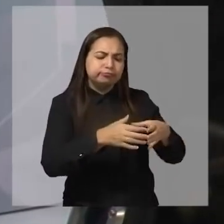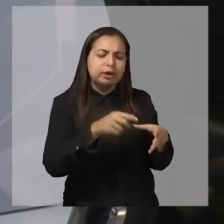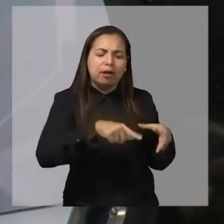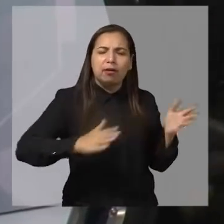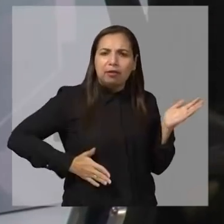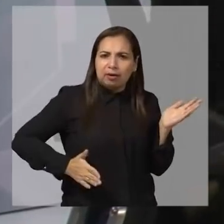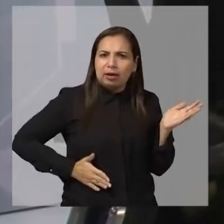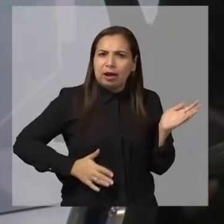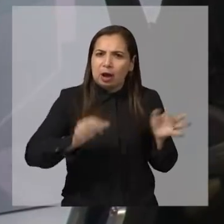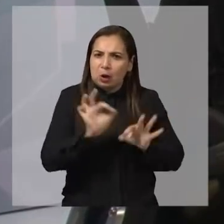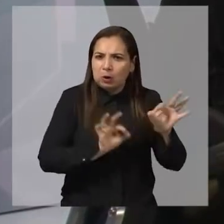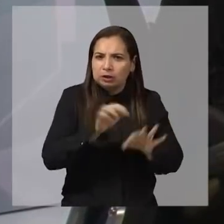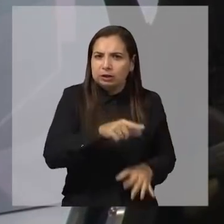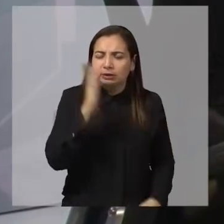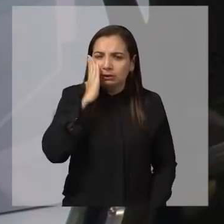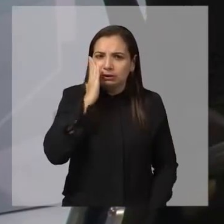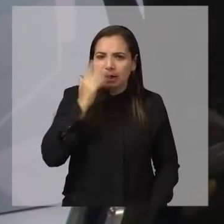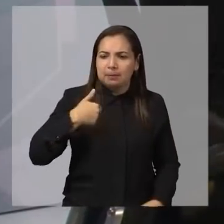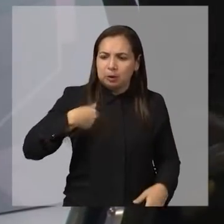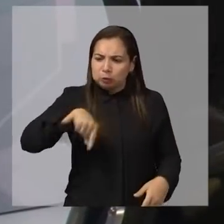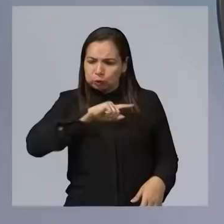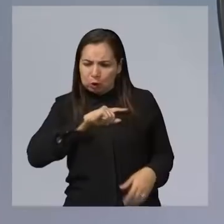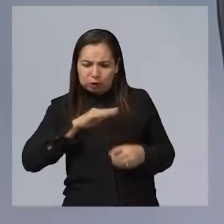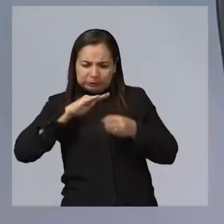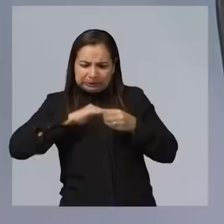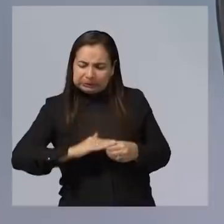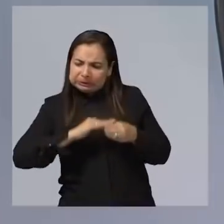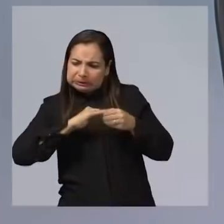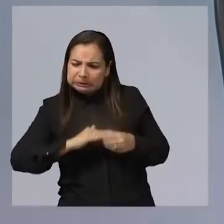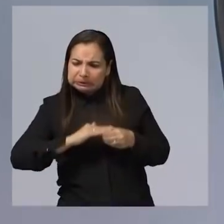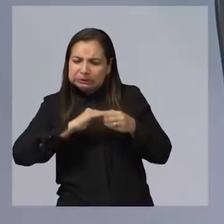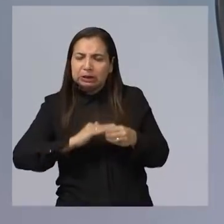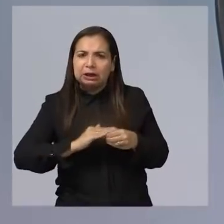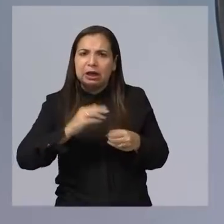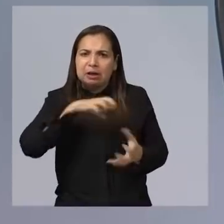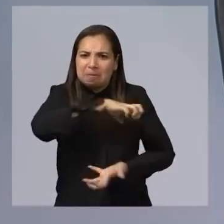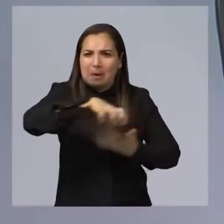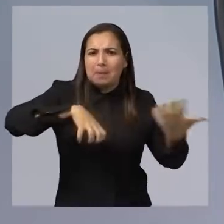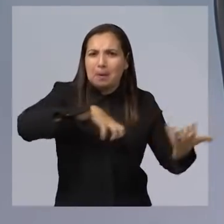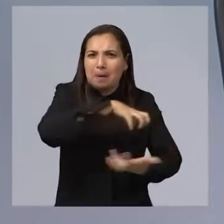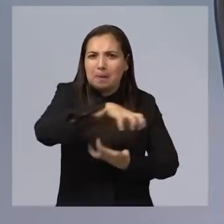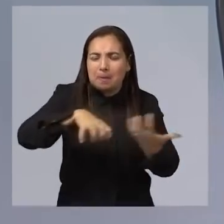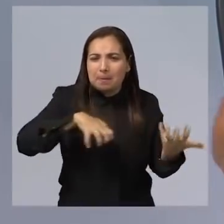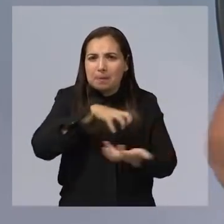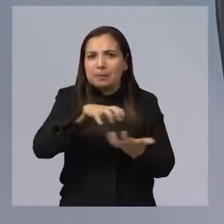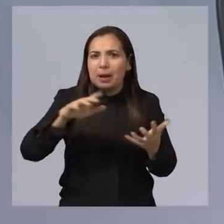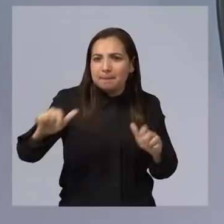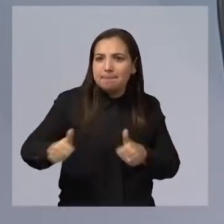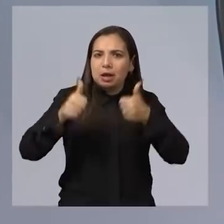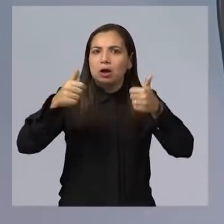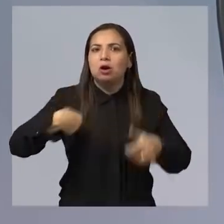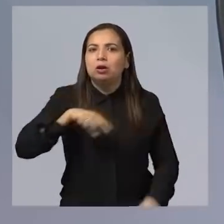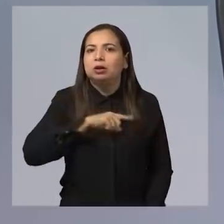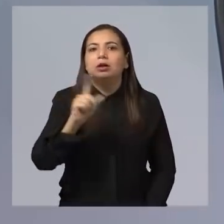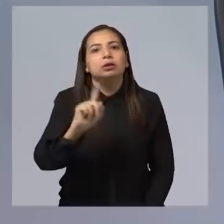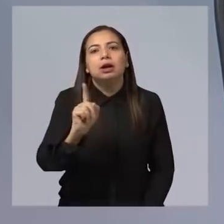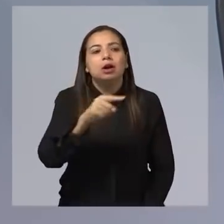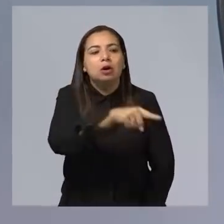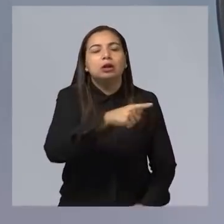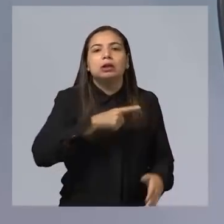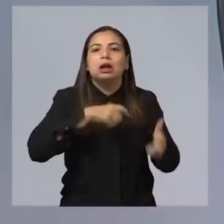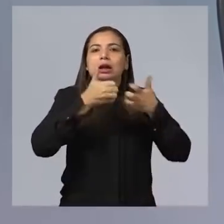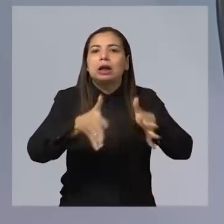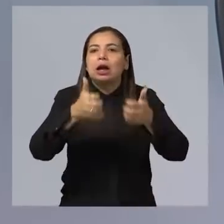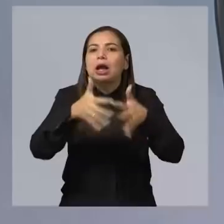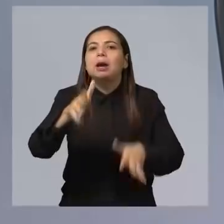sendo oprimido, né, que nós fizemos essa rebelião para procurar melhorias para a gente, sendo que a primeira coisa que eles destroem é a escola lá